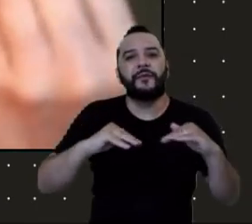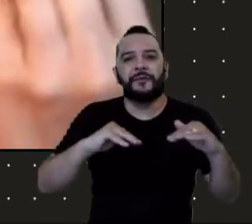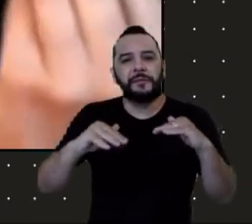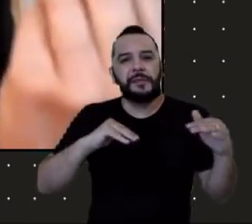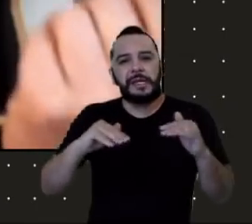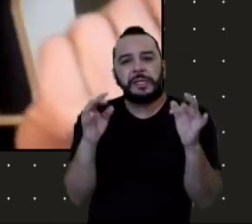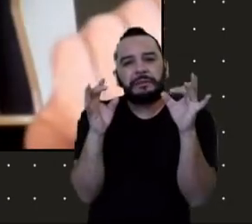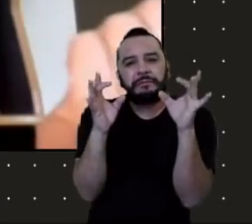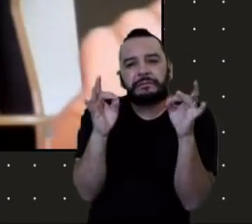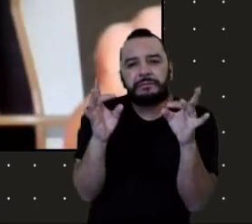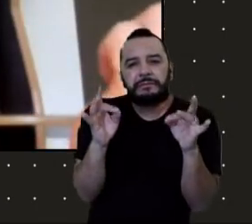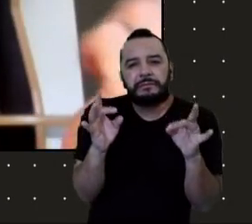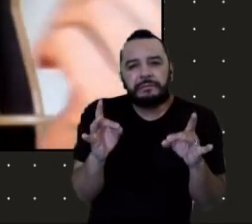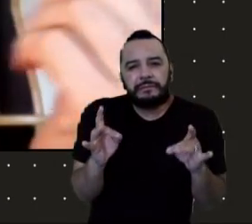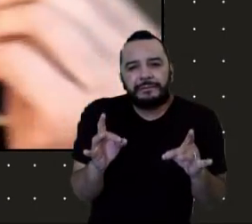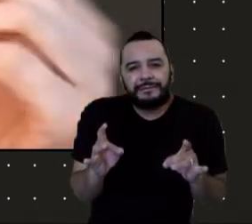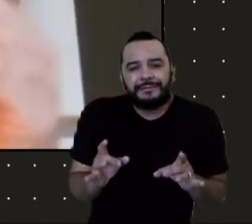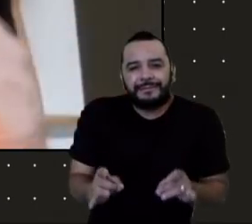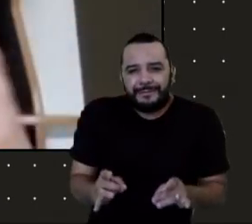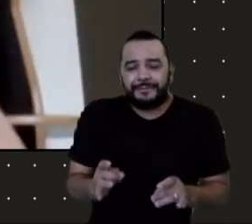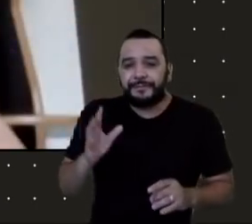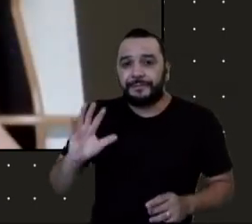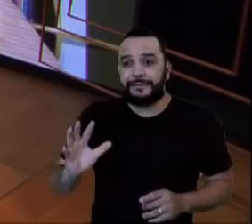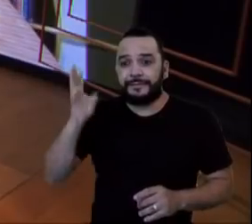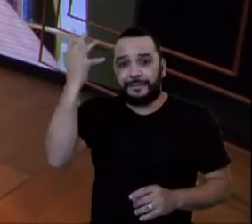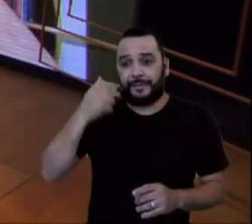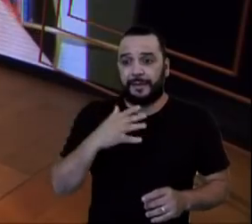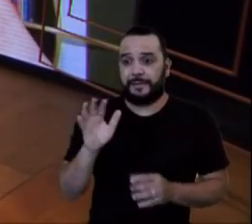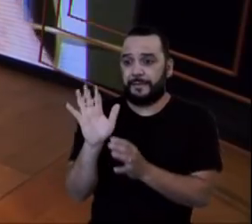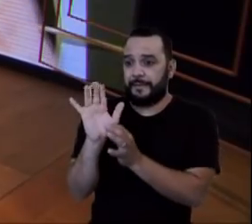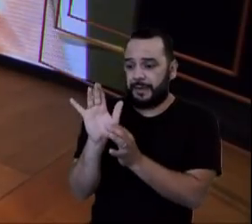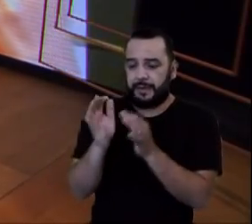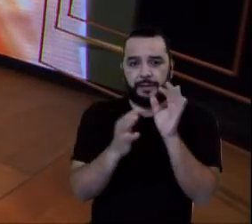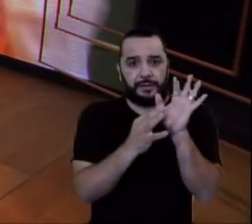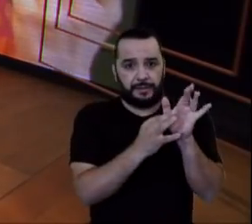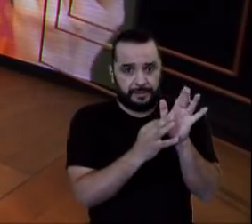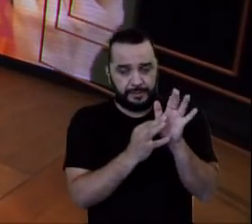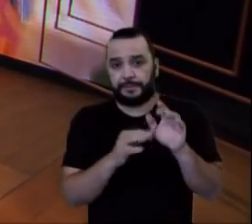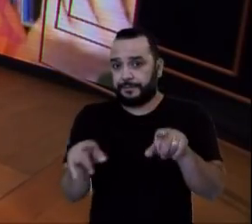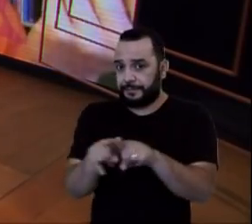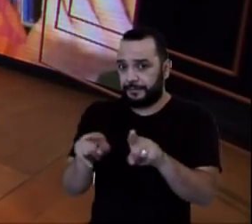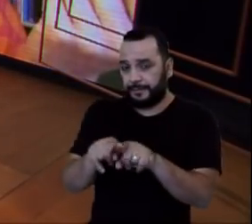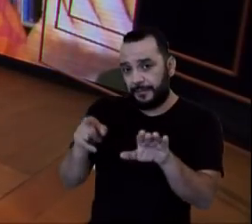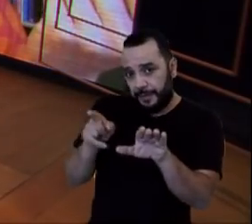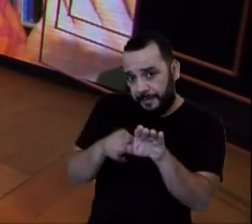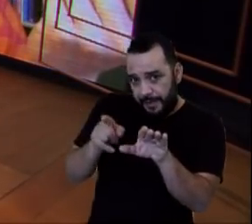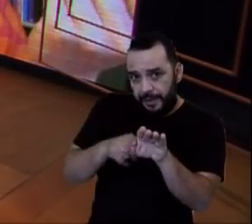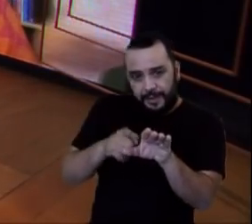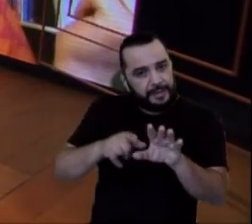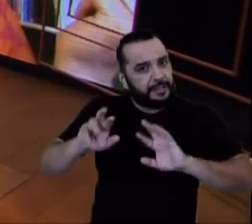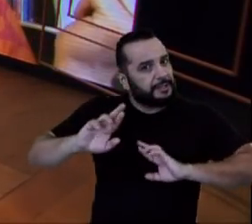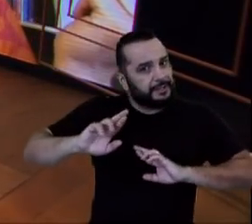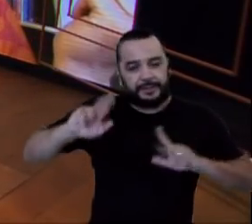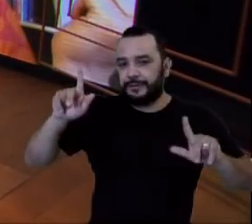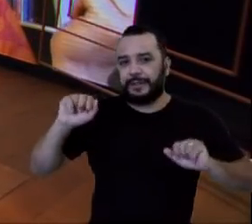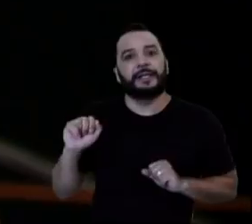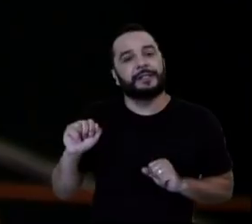butô é a dança do feto na barriga da mãe, é a dança da flor ao desabrochar. Então, ele